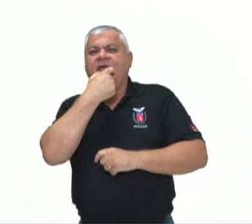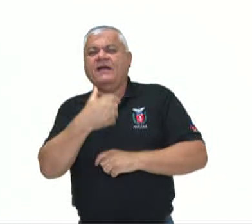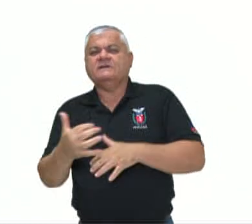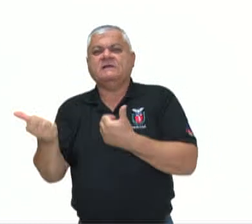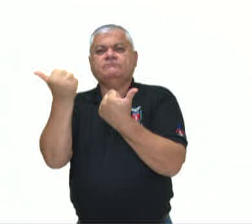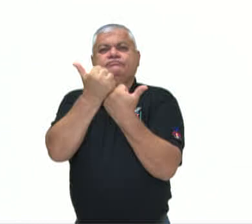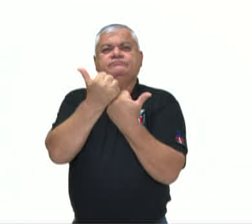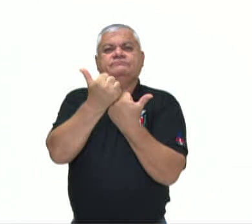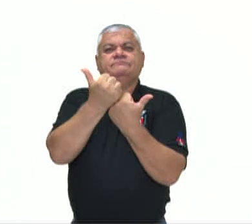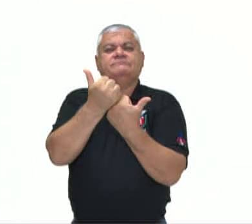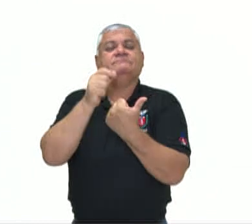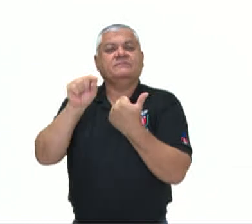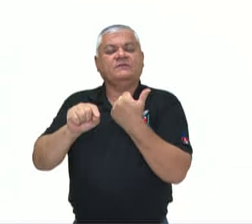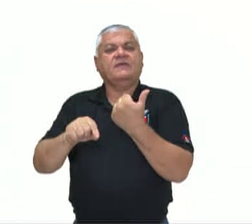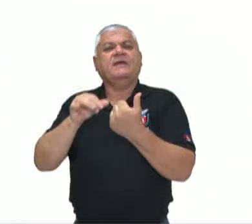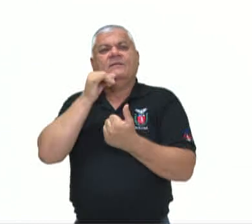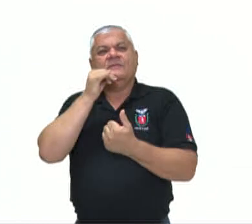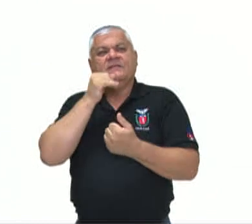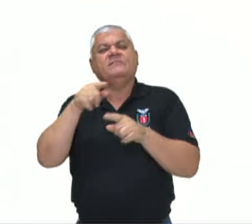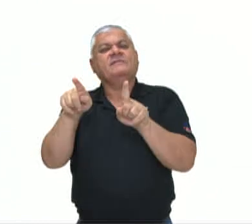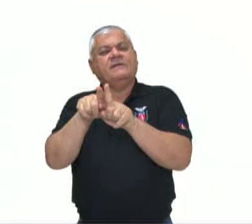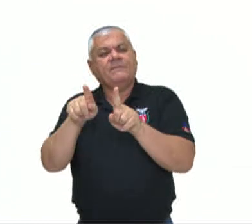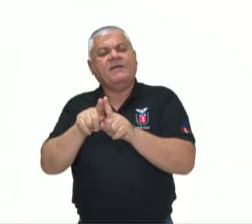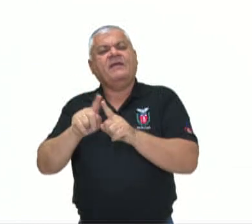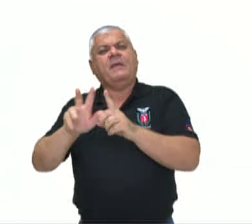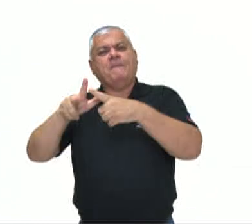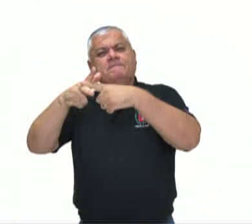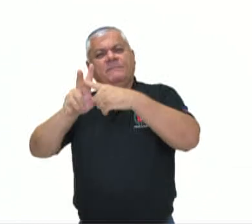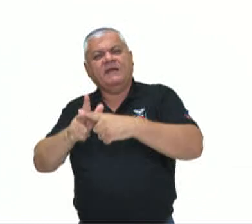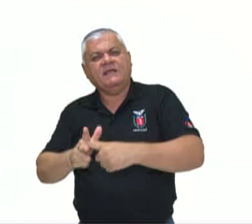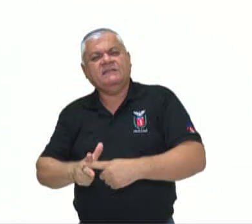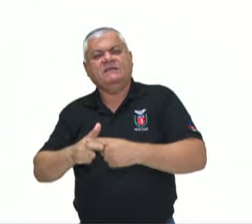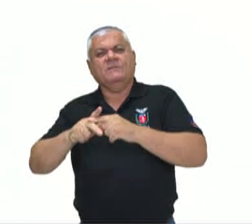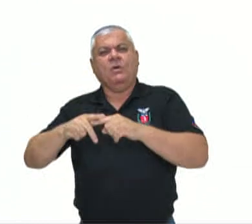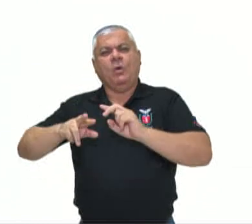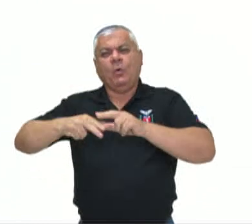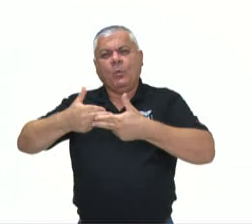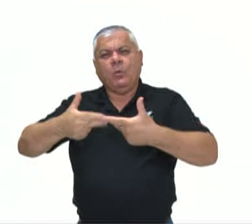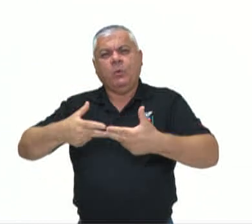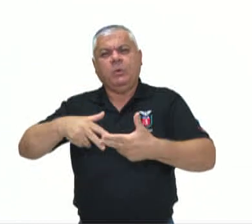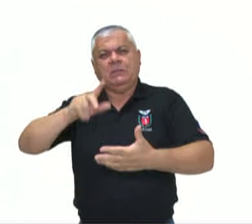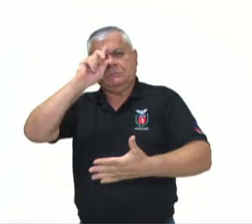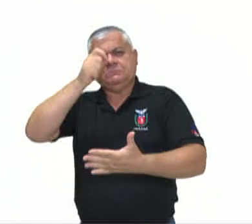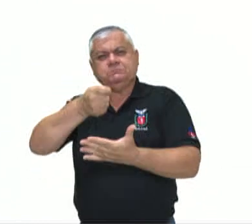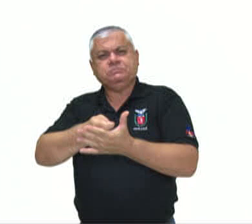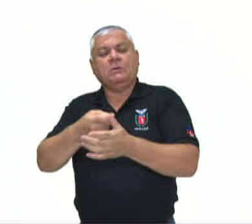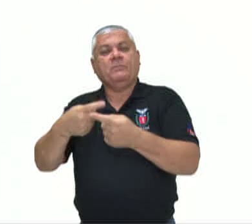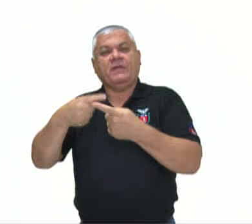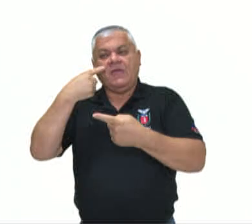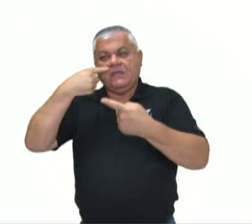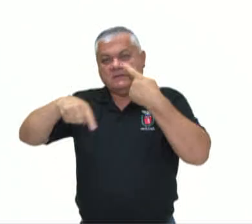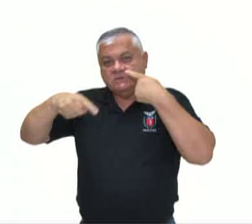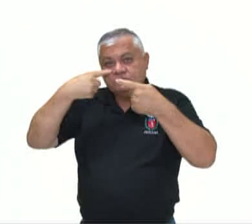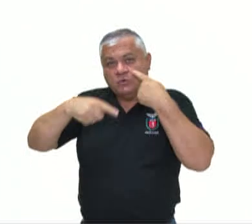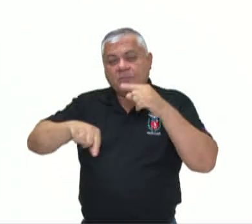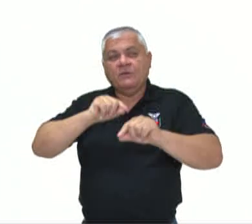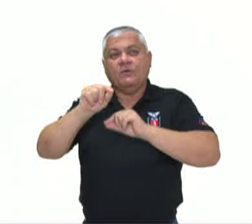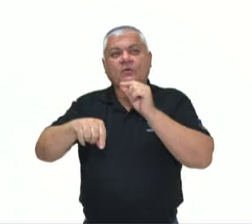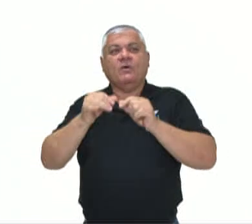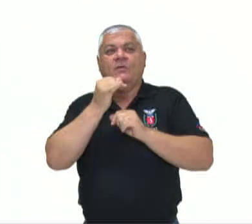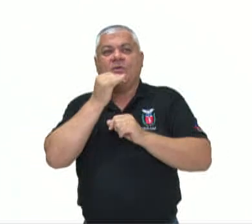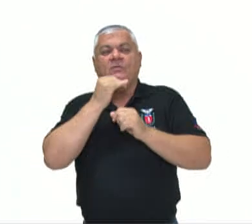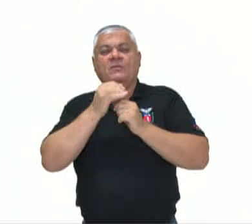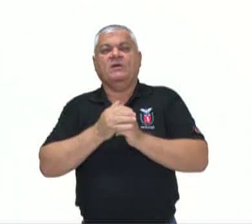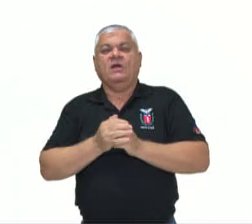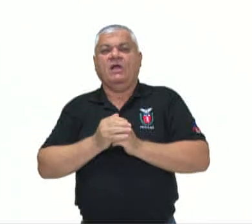do universo, que pressupunha o mecanismo e o determinismo, principalmente devido a descobertas como a curvatura